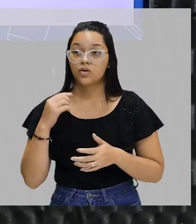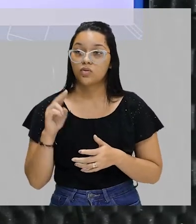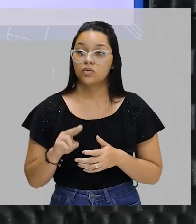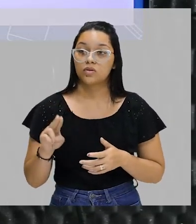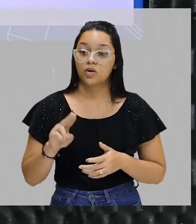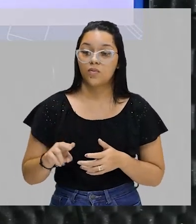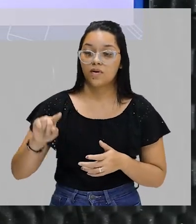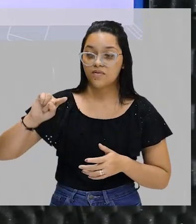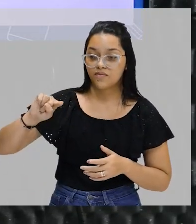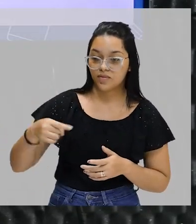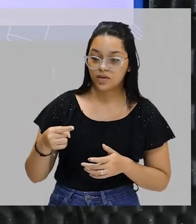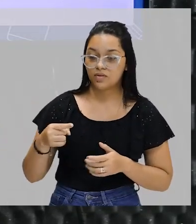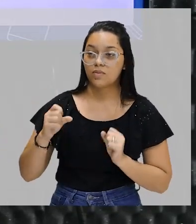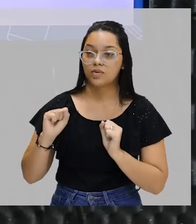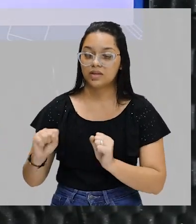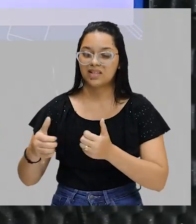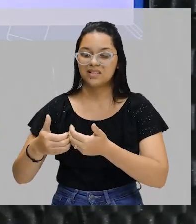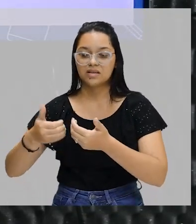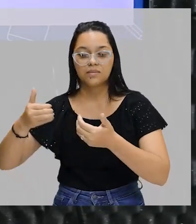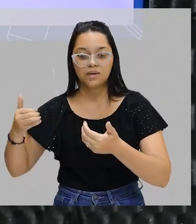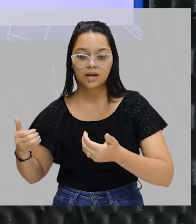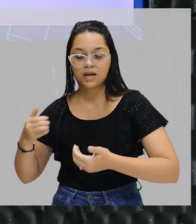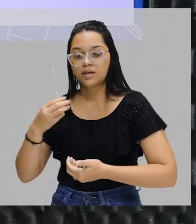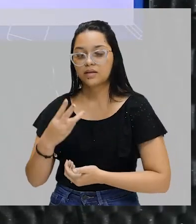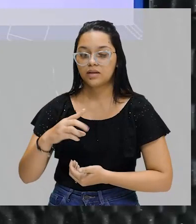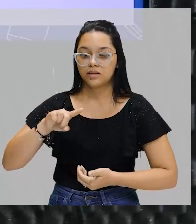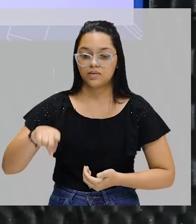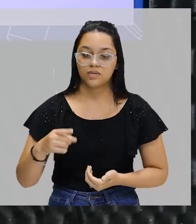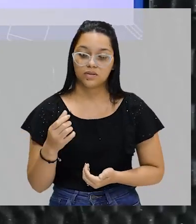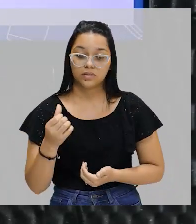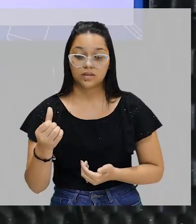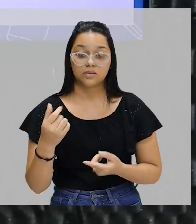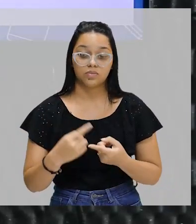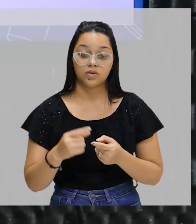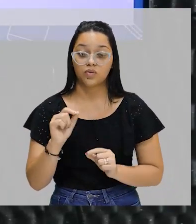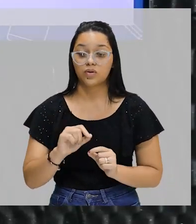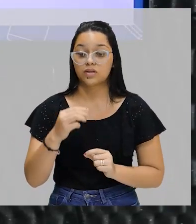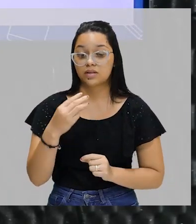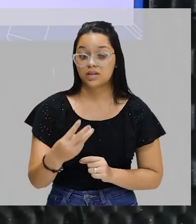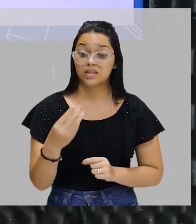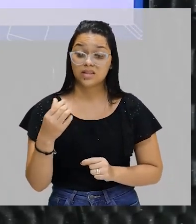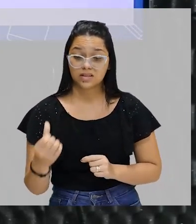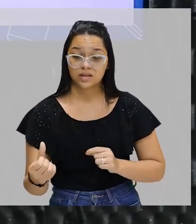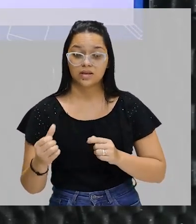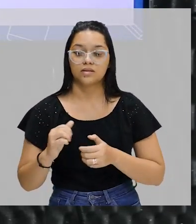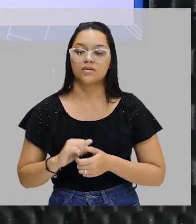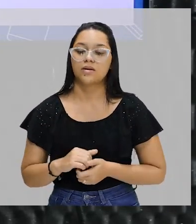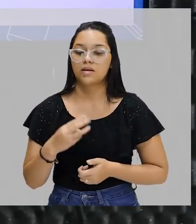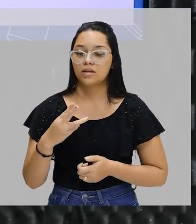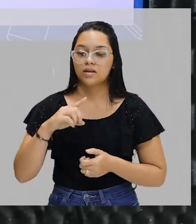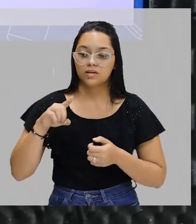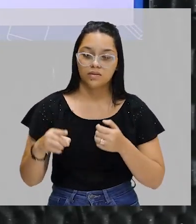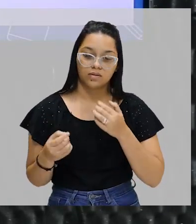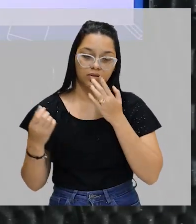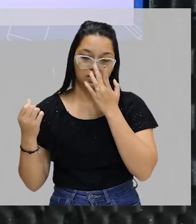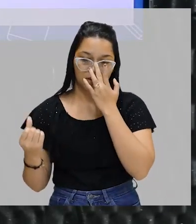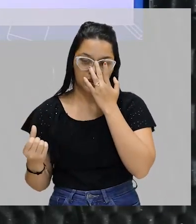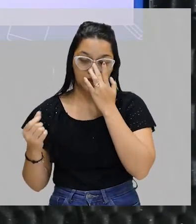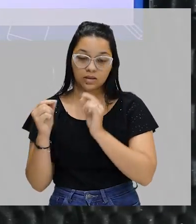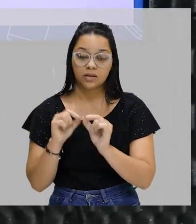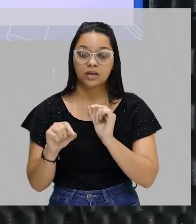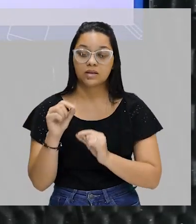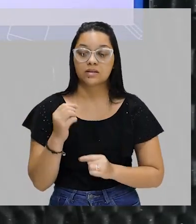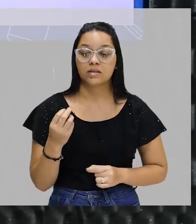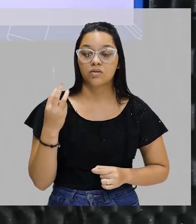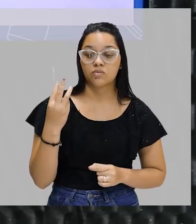uma vírgula, certo, para separar. 3,6, porque senão vai ficar 36. 3,6. São